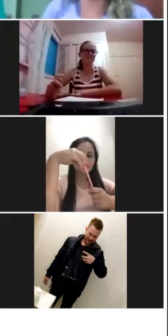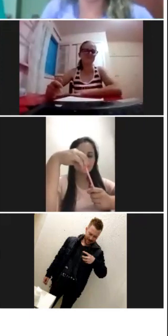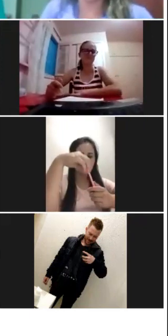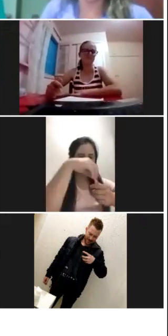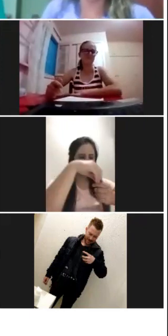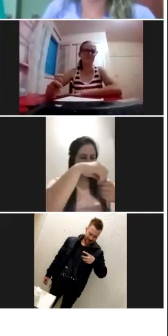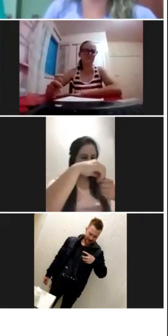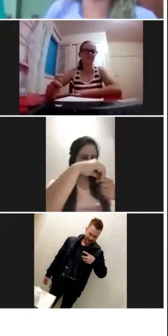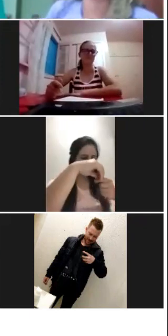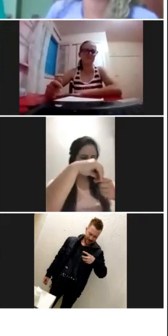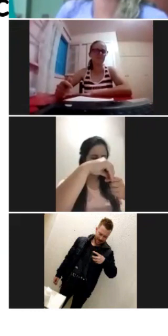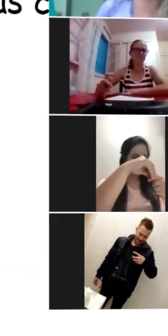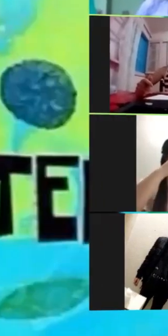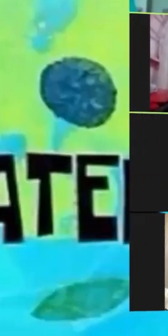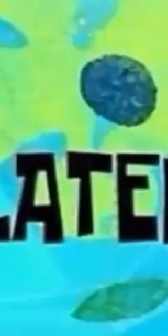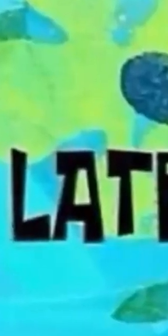desculpa.